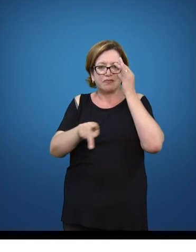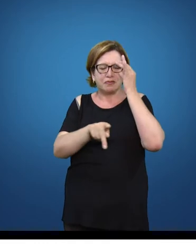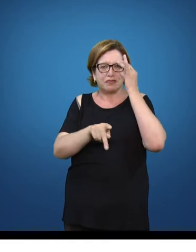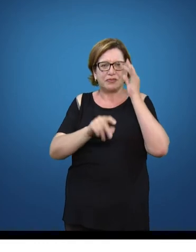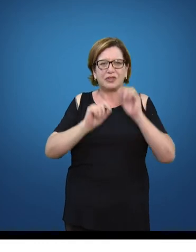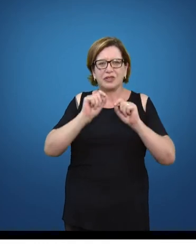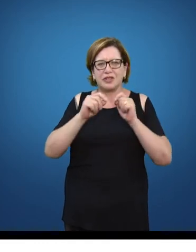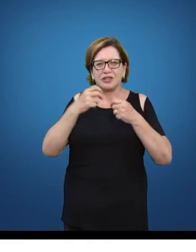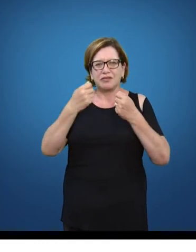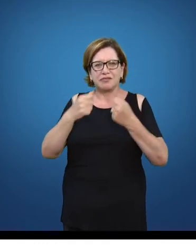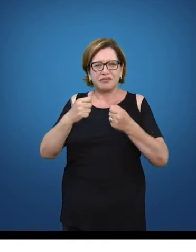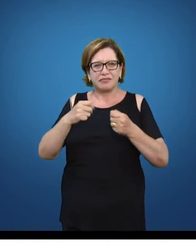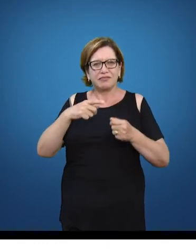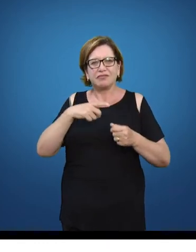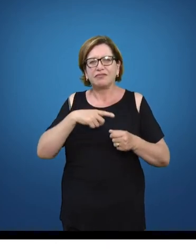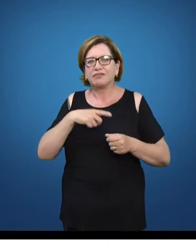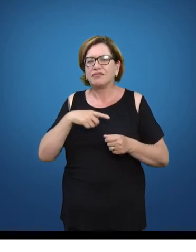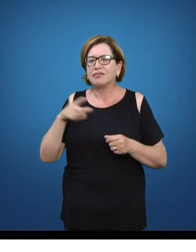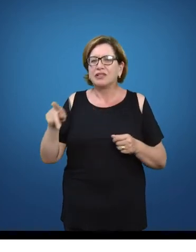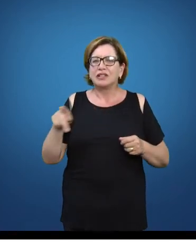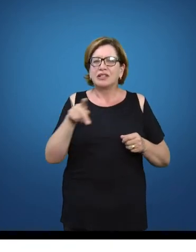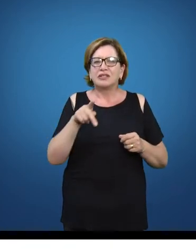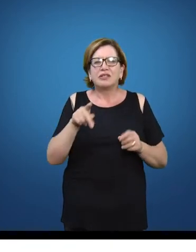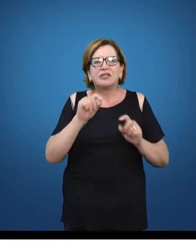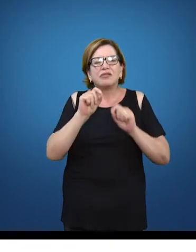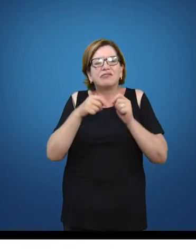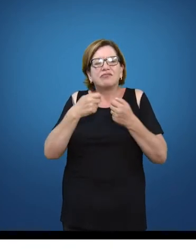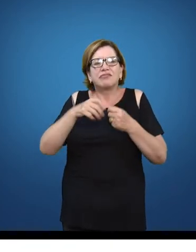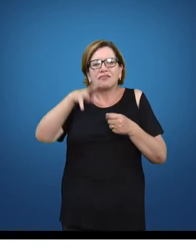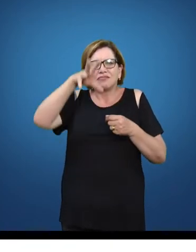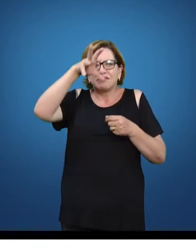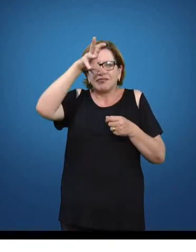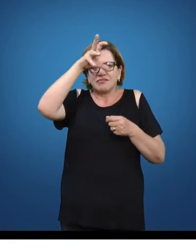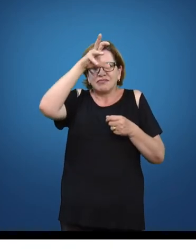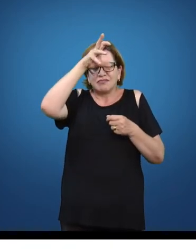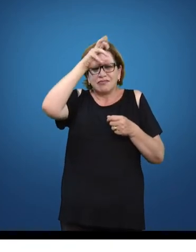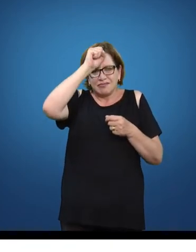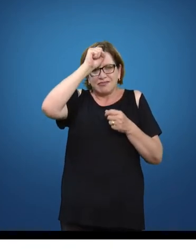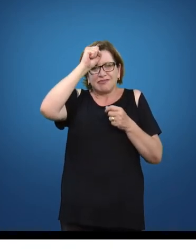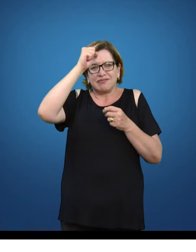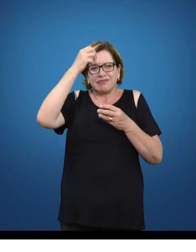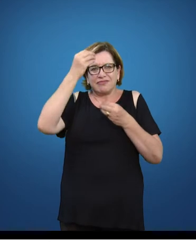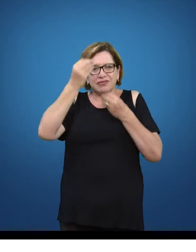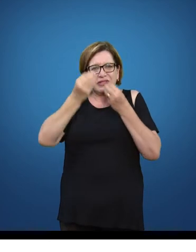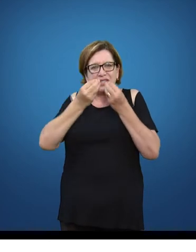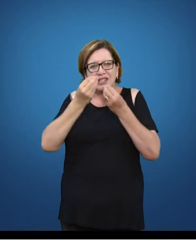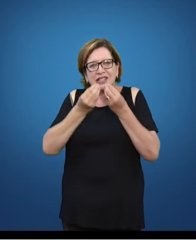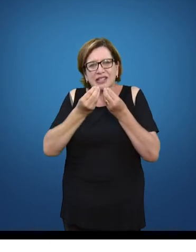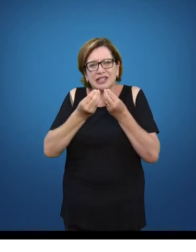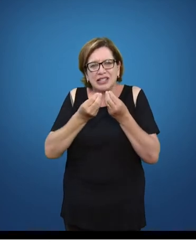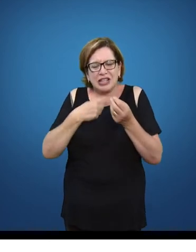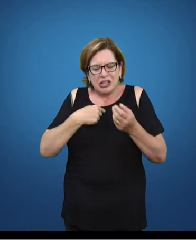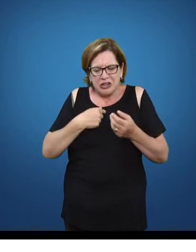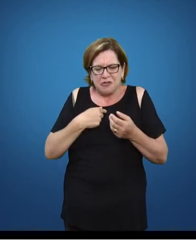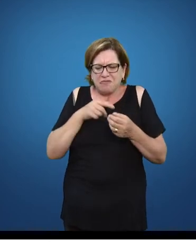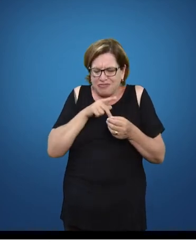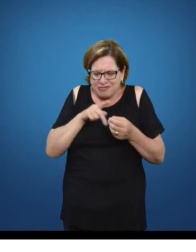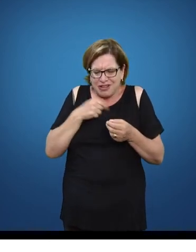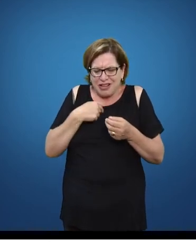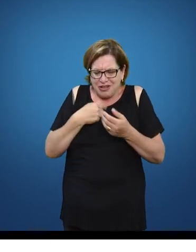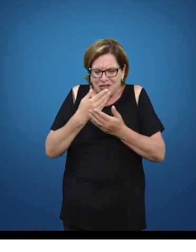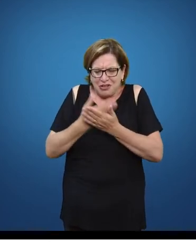que é necessário esse professor aprender enquanto é enquanto estudante